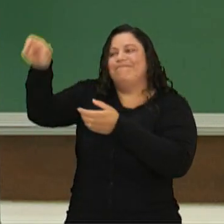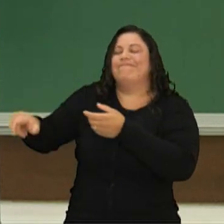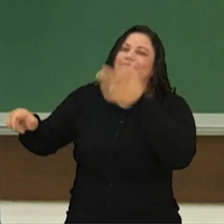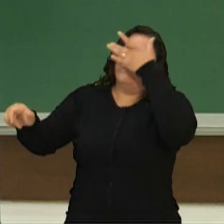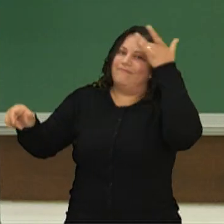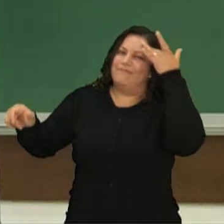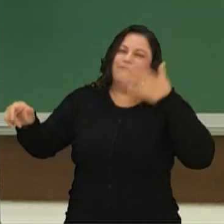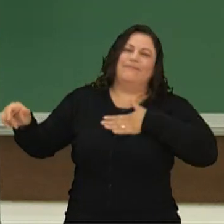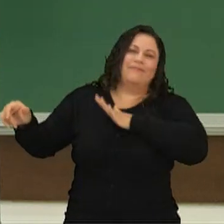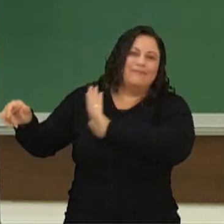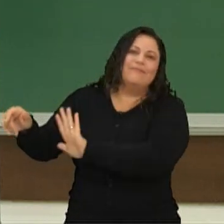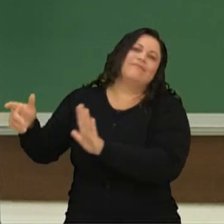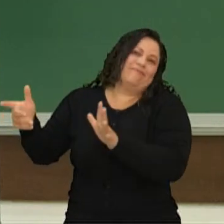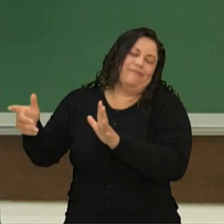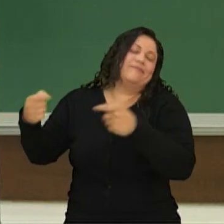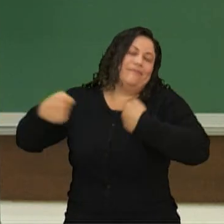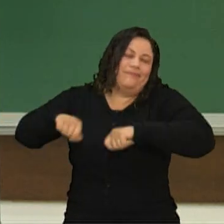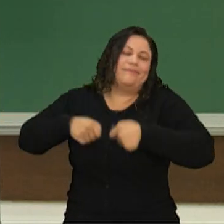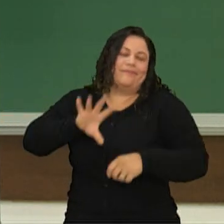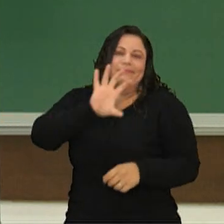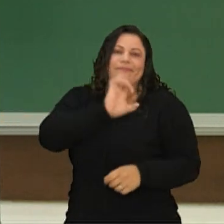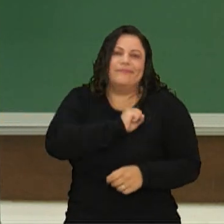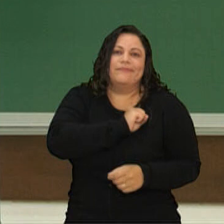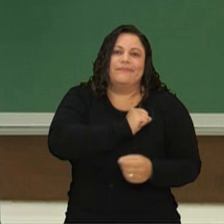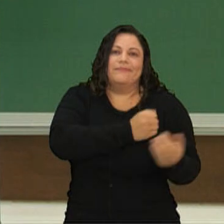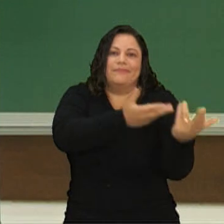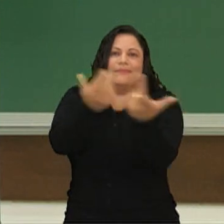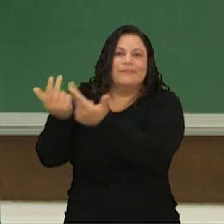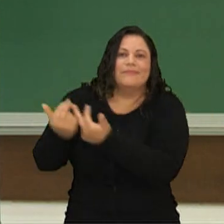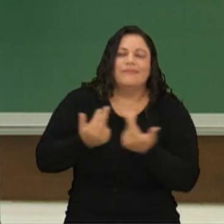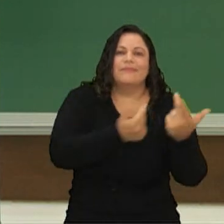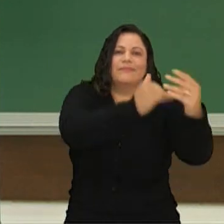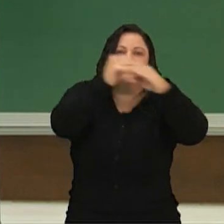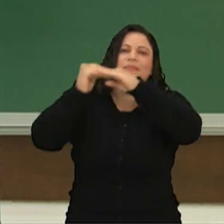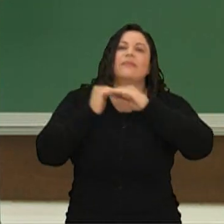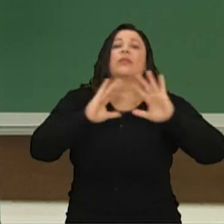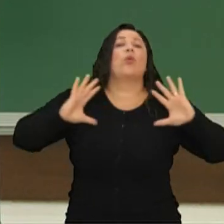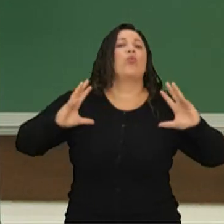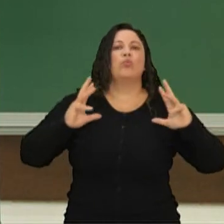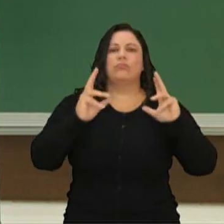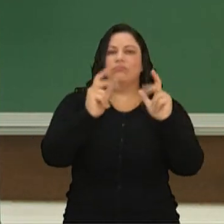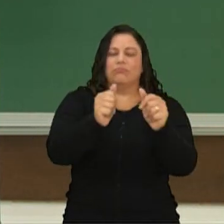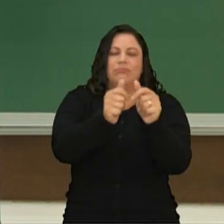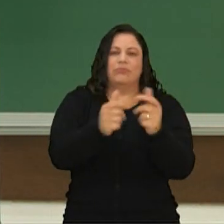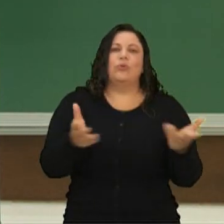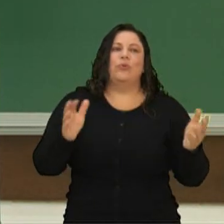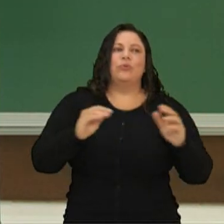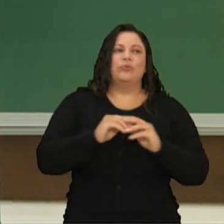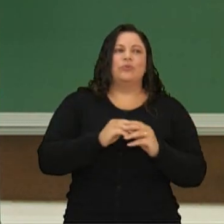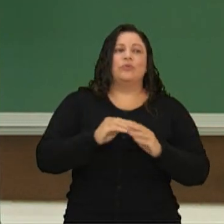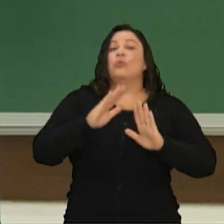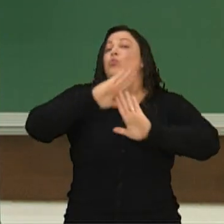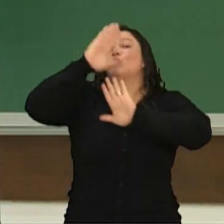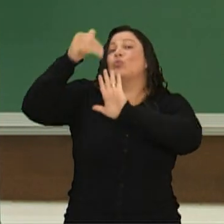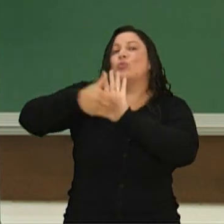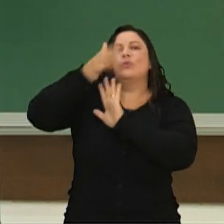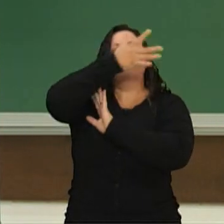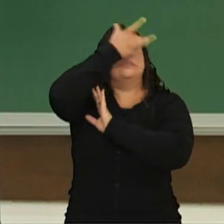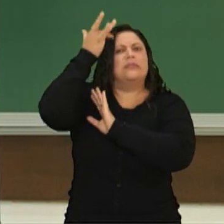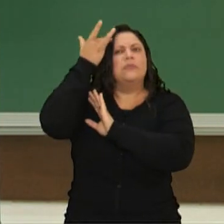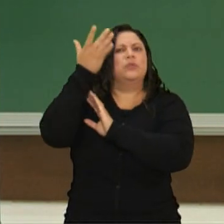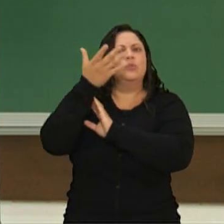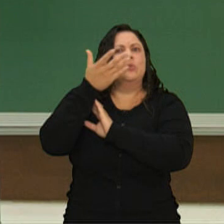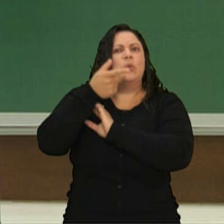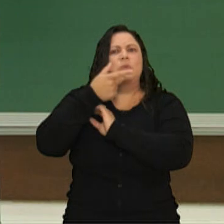próximo como a ti mesmo não é só amar os amigos e os familiares. É amar de uma maneira muito mais ampla. É amar até mesmo as pessoas que te querem